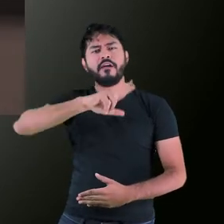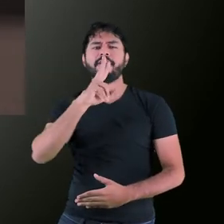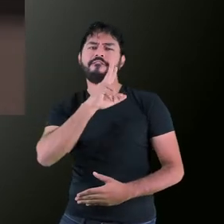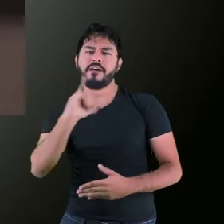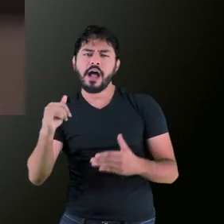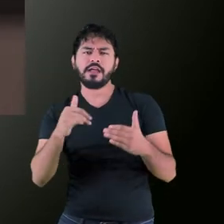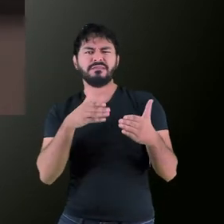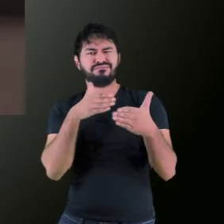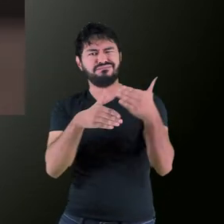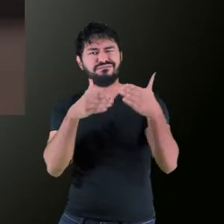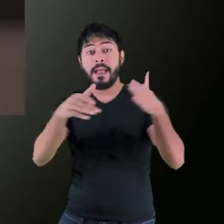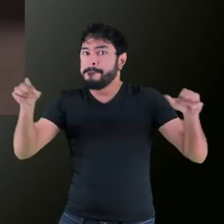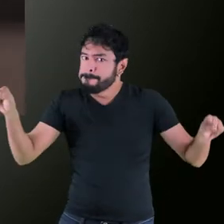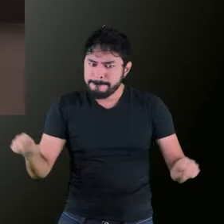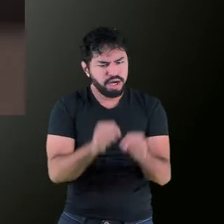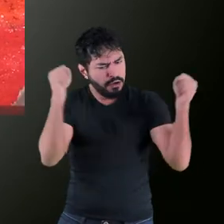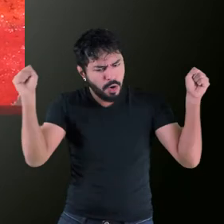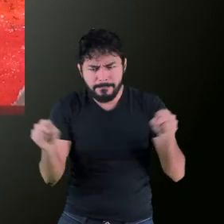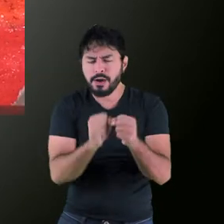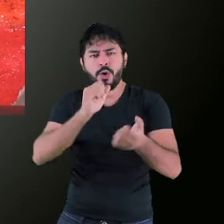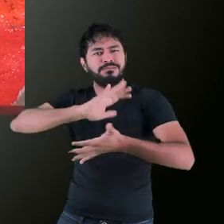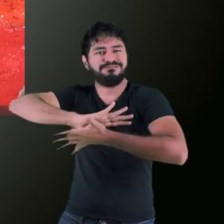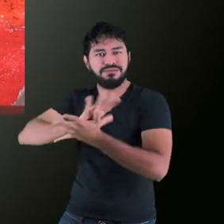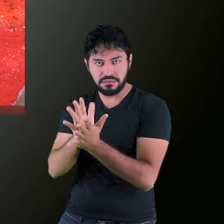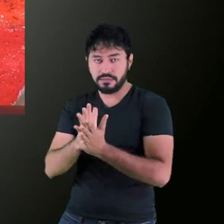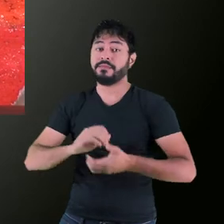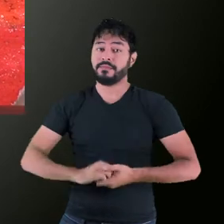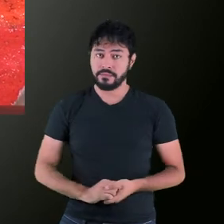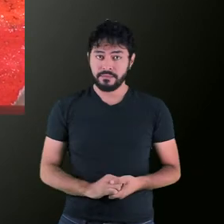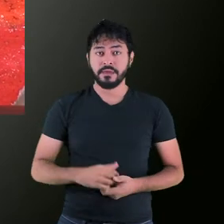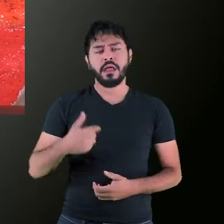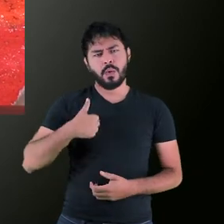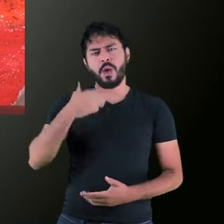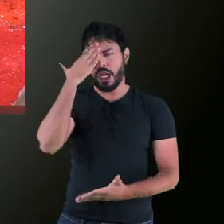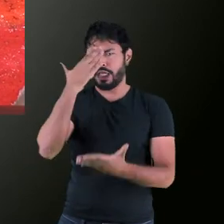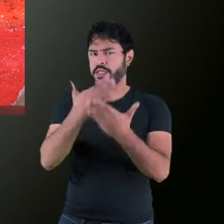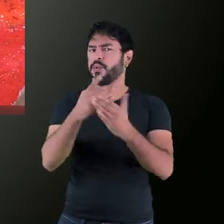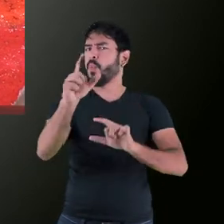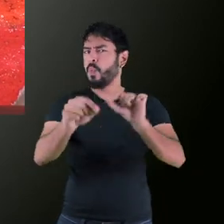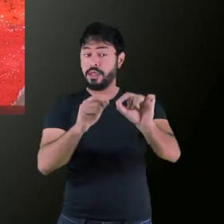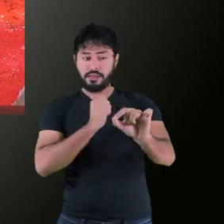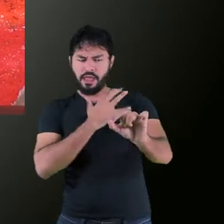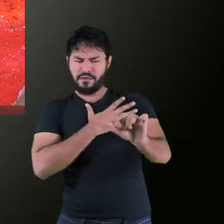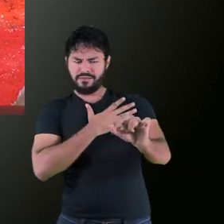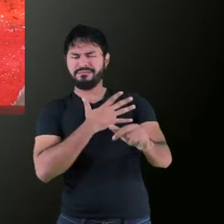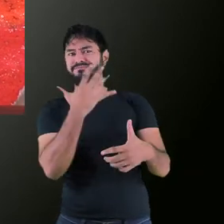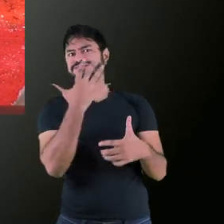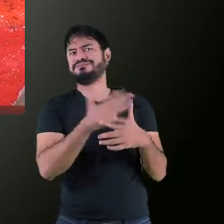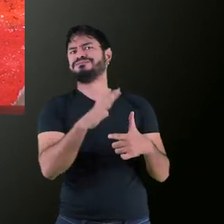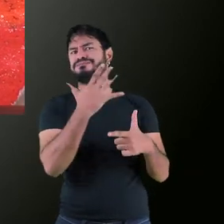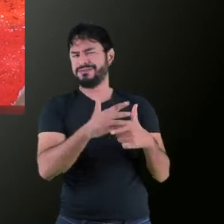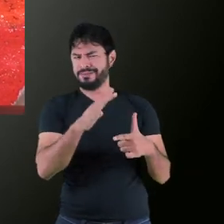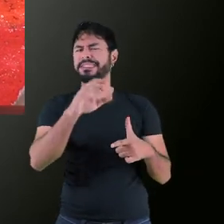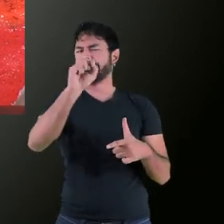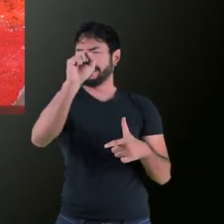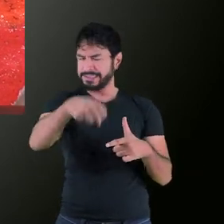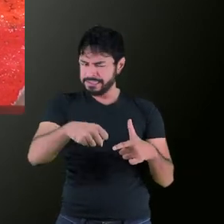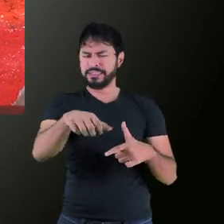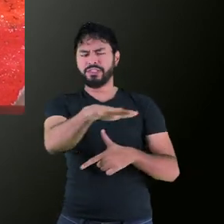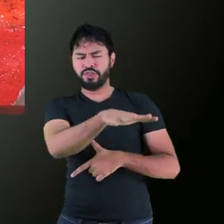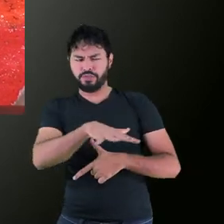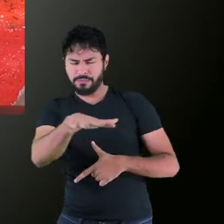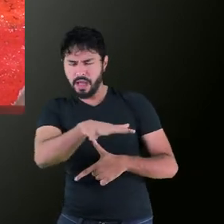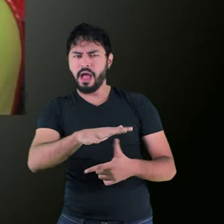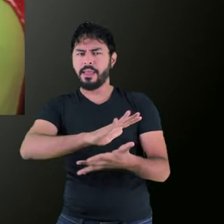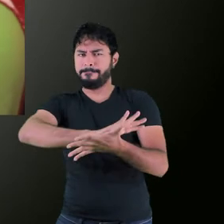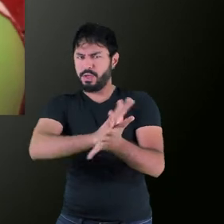quebrando essas barreiras do preconceito. Eu acho que tipo o IF, embora tenha seus problemas de